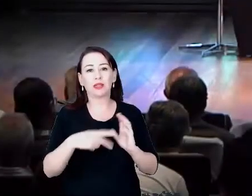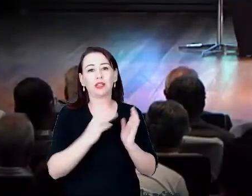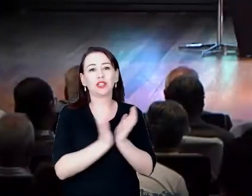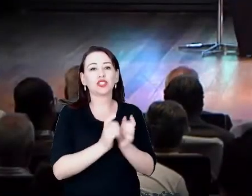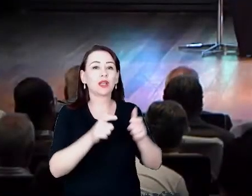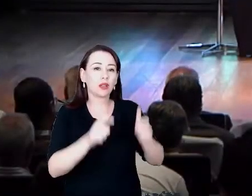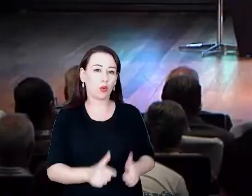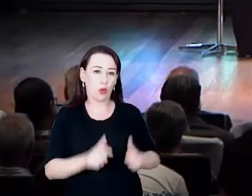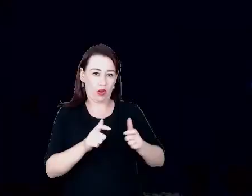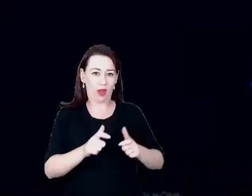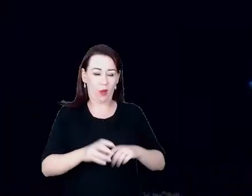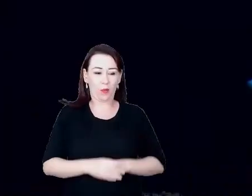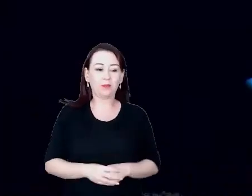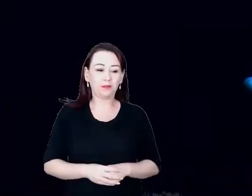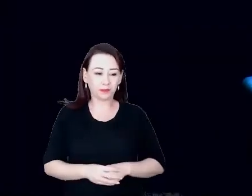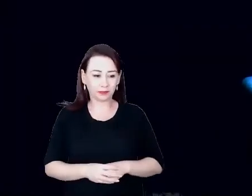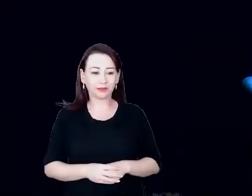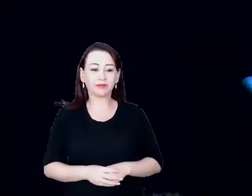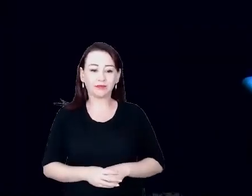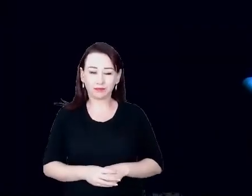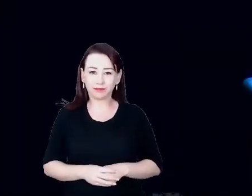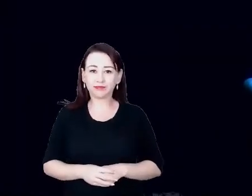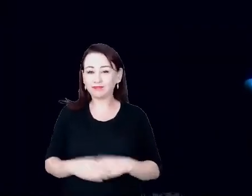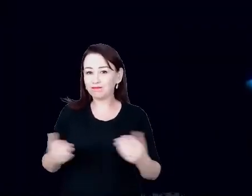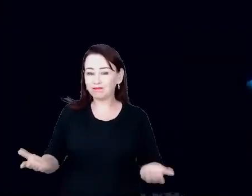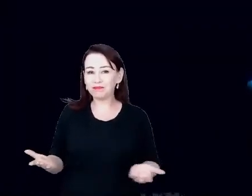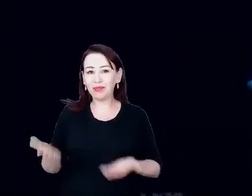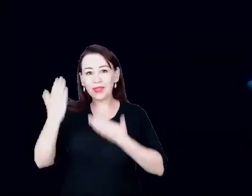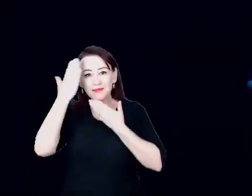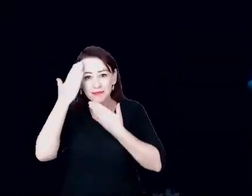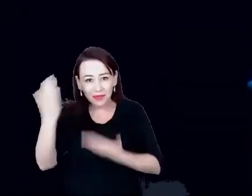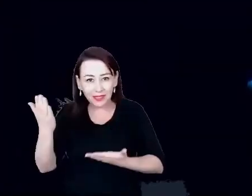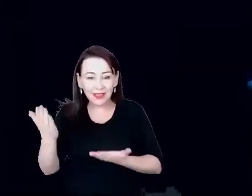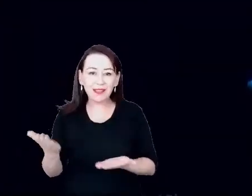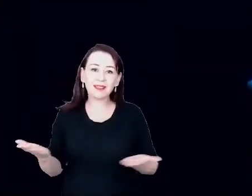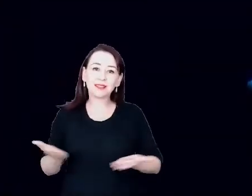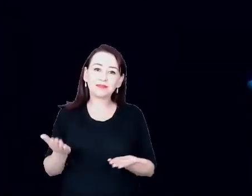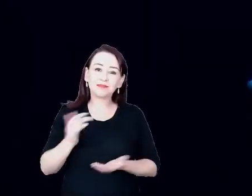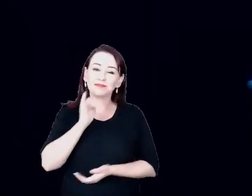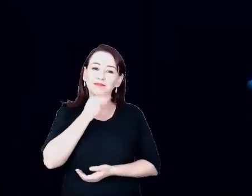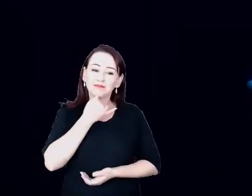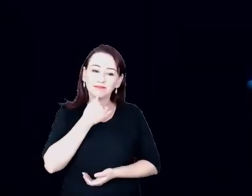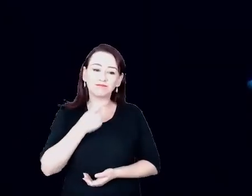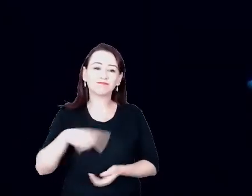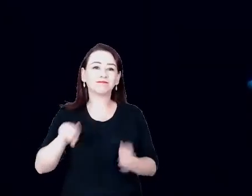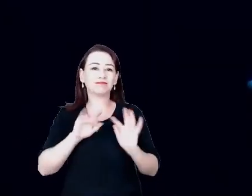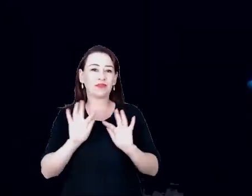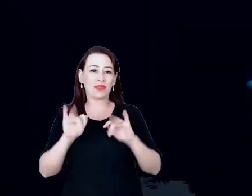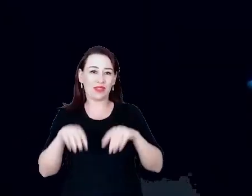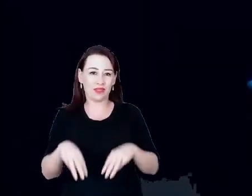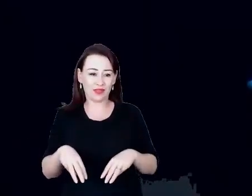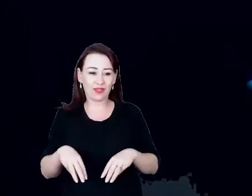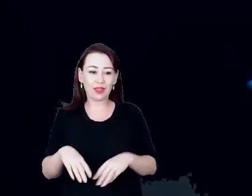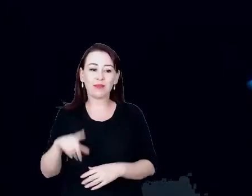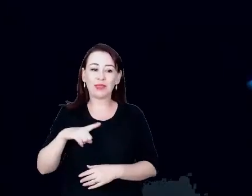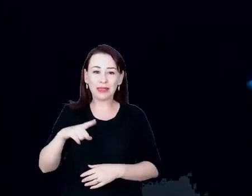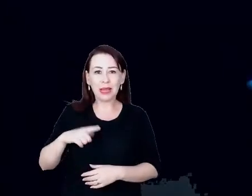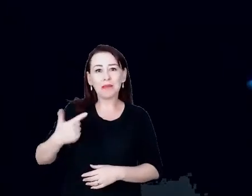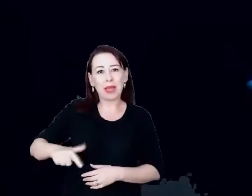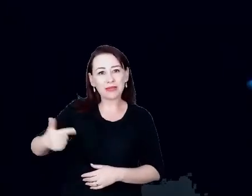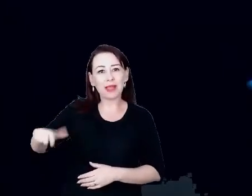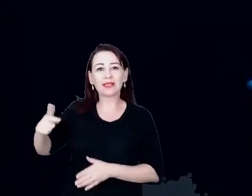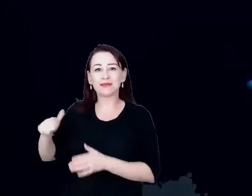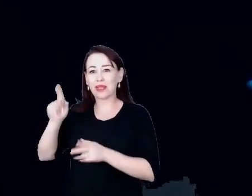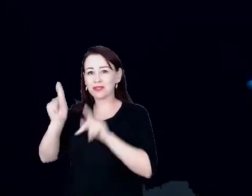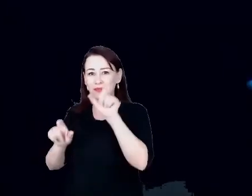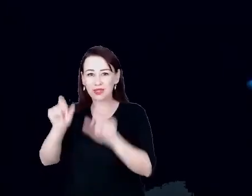Obrigada, pessoal. Pessoal, infelizmente, a gente está chegando ao final do nosso painel. Nós temos outras perguntas que, infelizmente, a gente